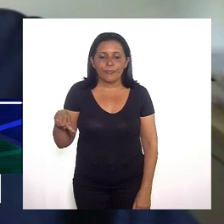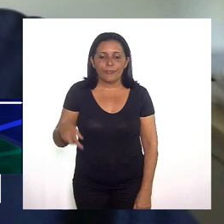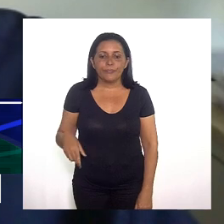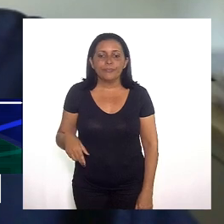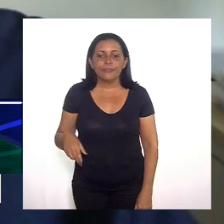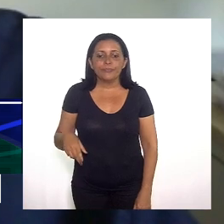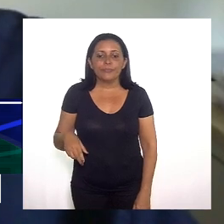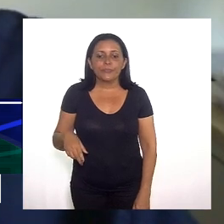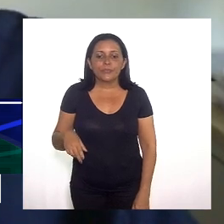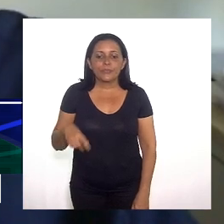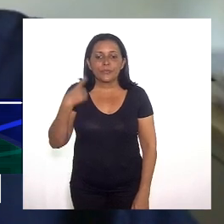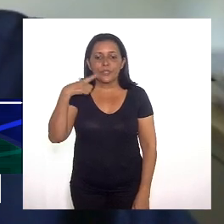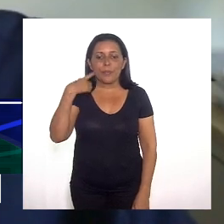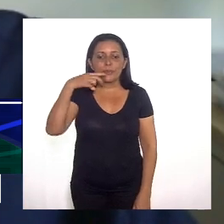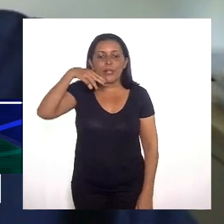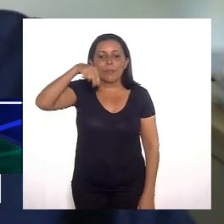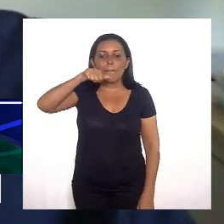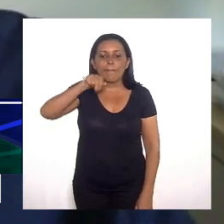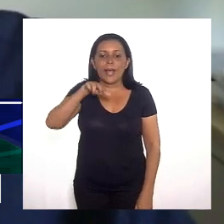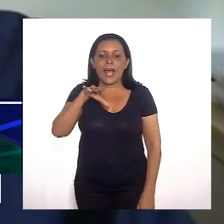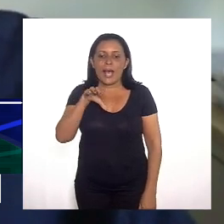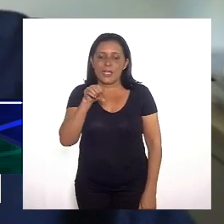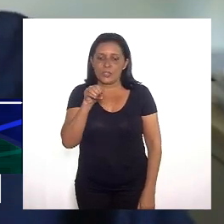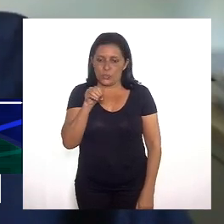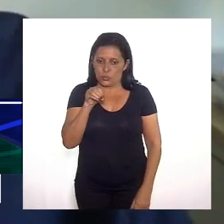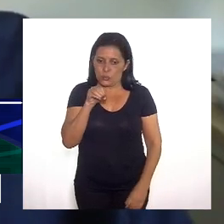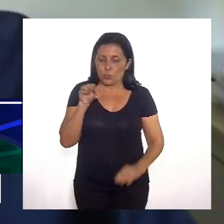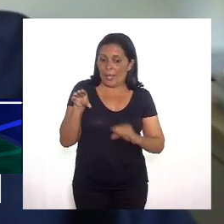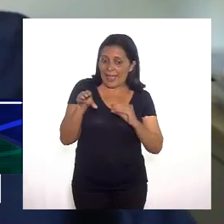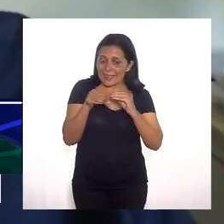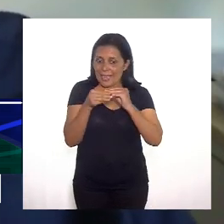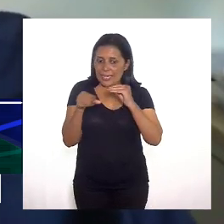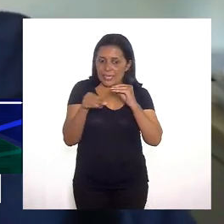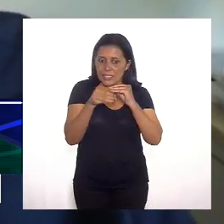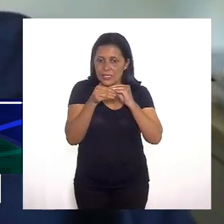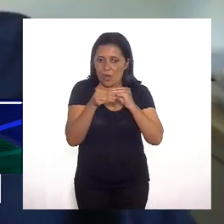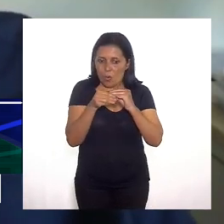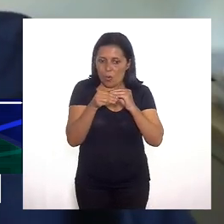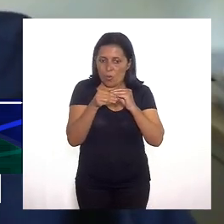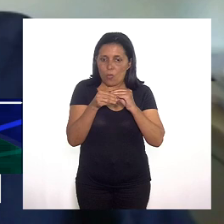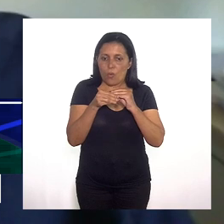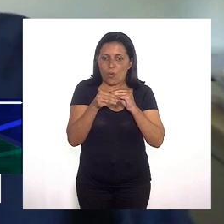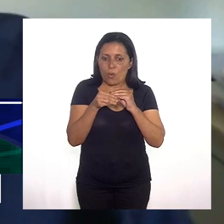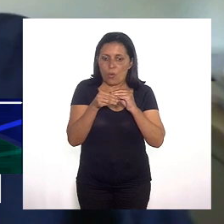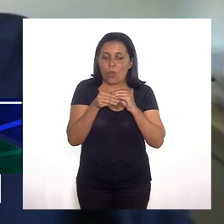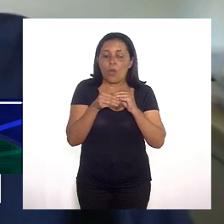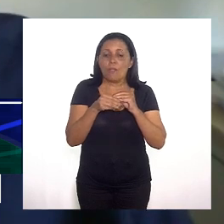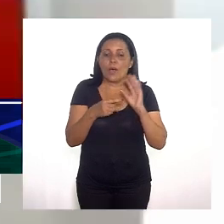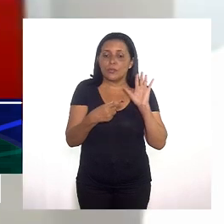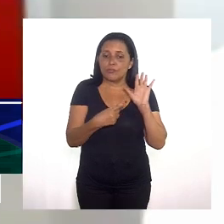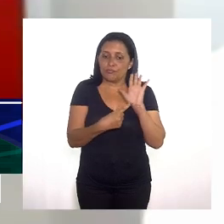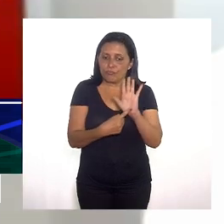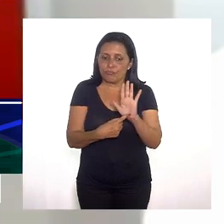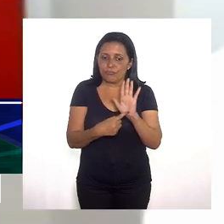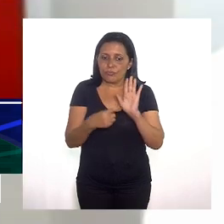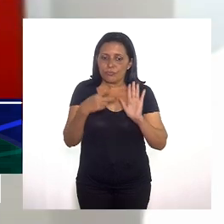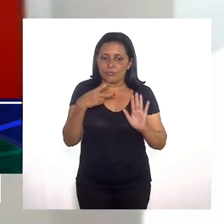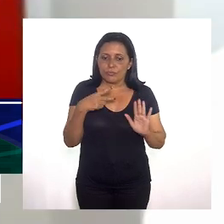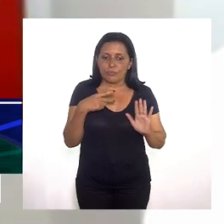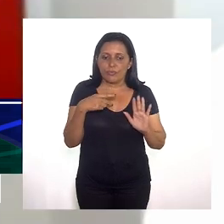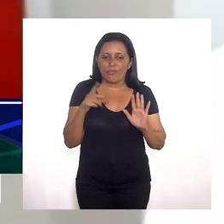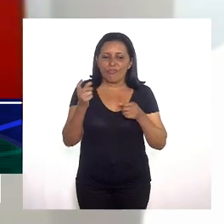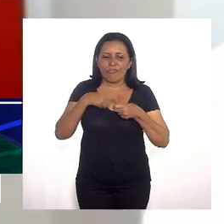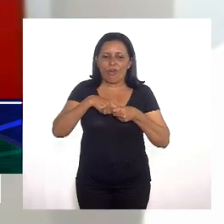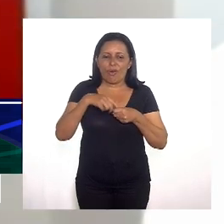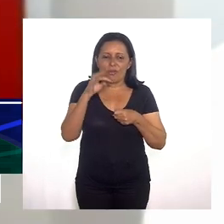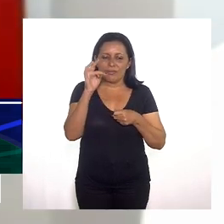o deputado Márcio Pacheco deu pela anexação. É só então, ele que vai aparecer? Não, é deixa a volta na terça, Luiz, para não